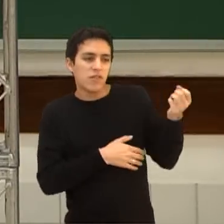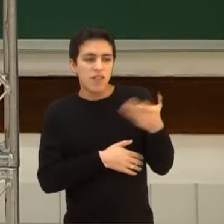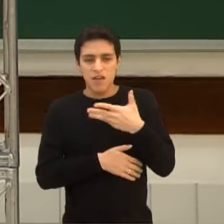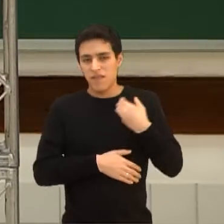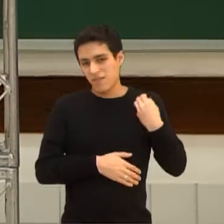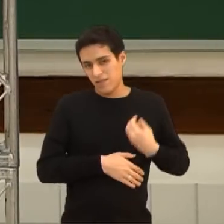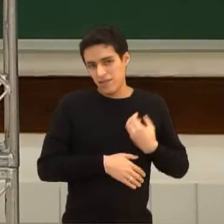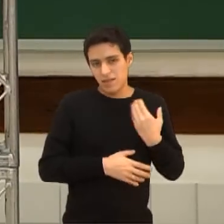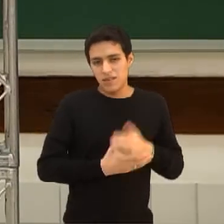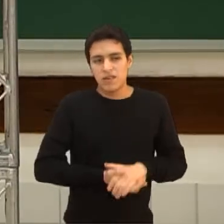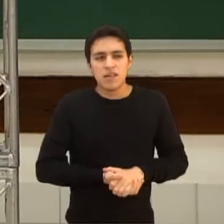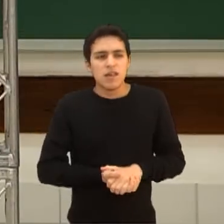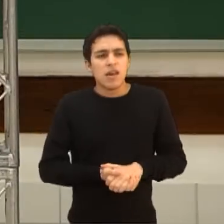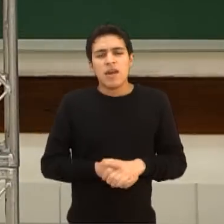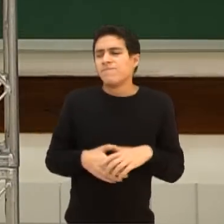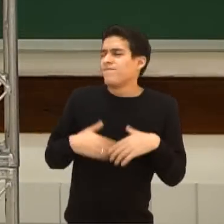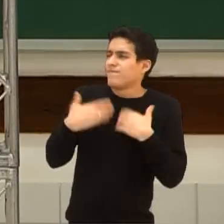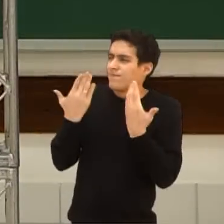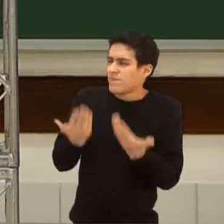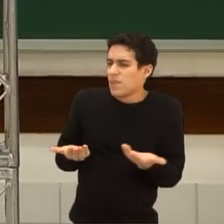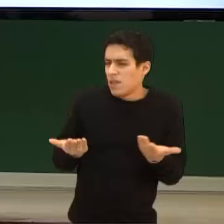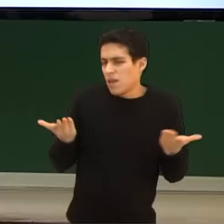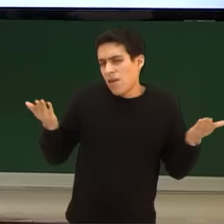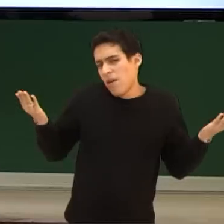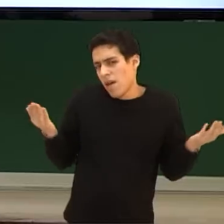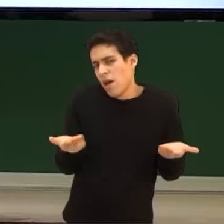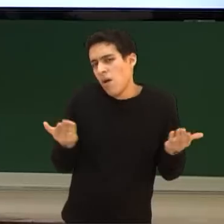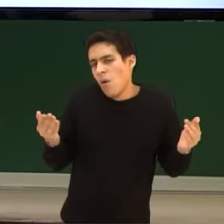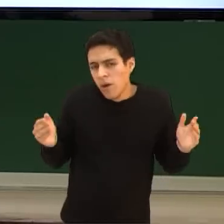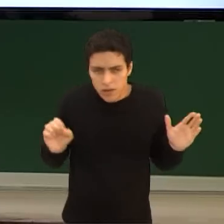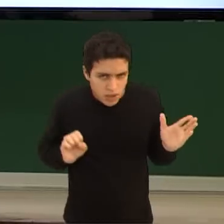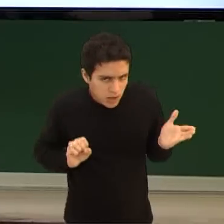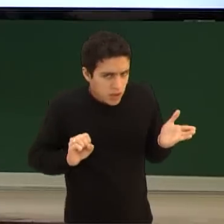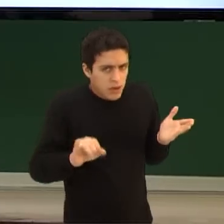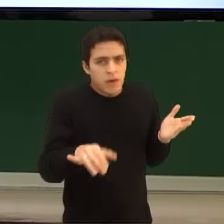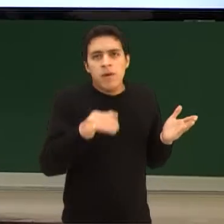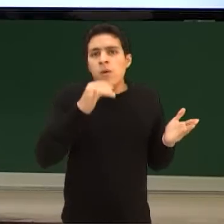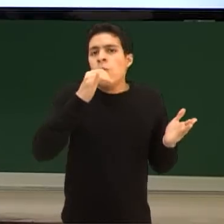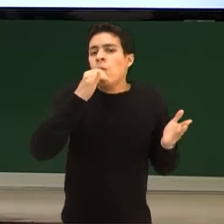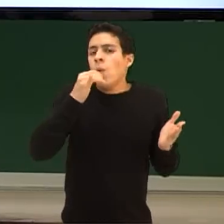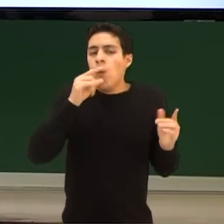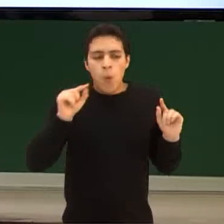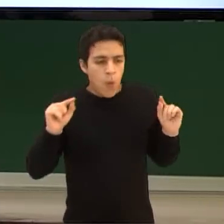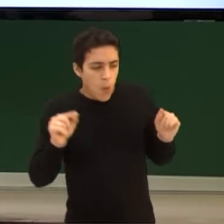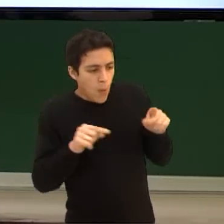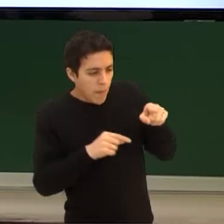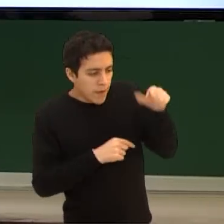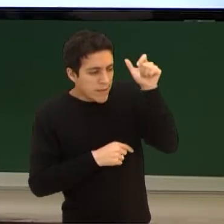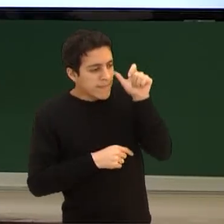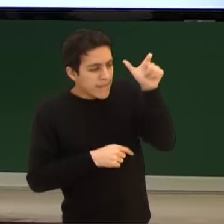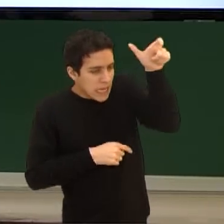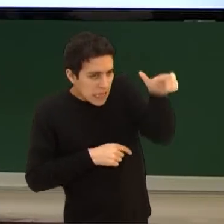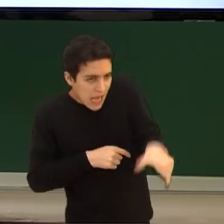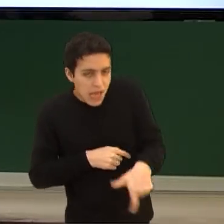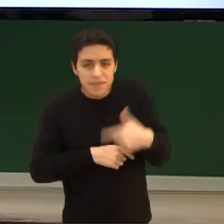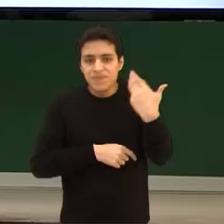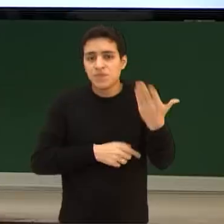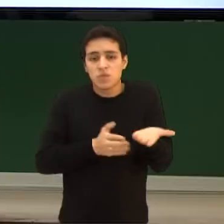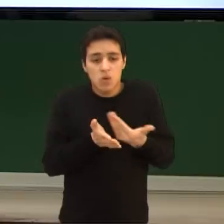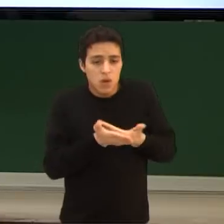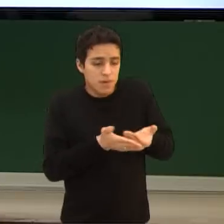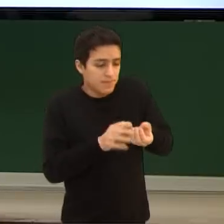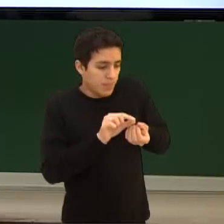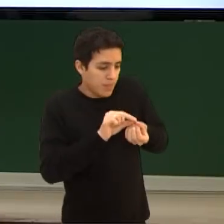vida. Tá, mas espera aí. E agora, se por acaso essa menina, né, essa mulher